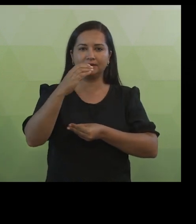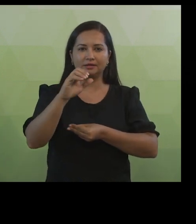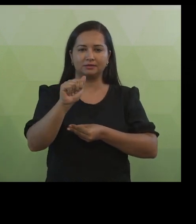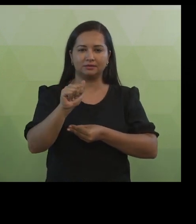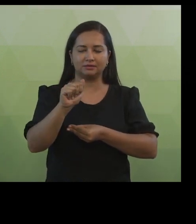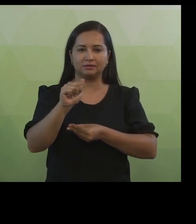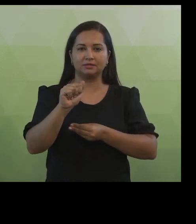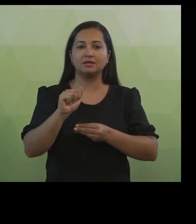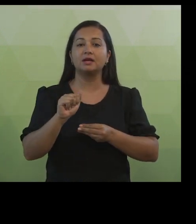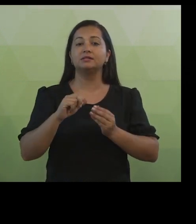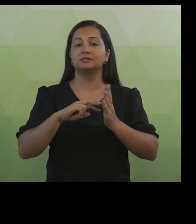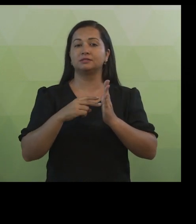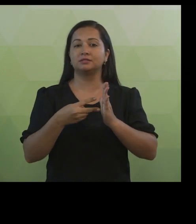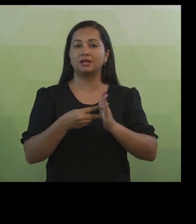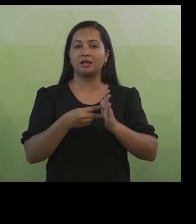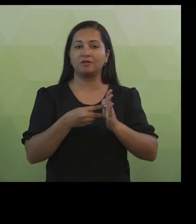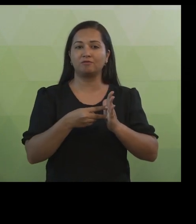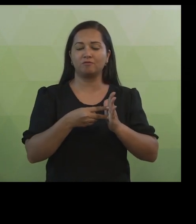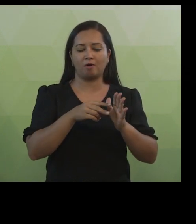assim?